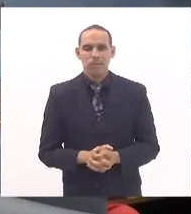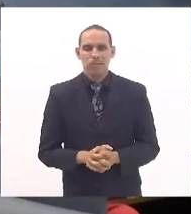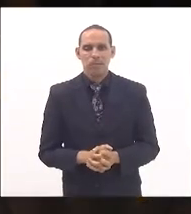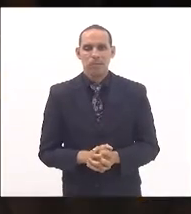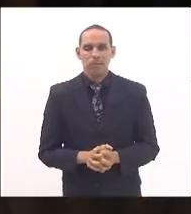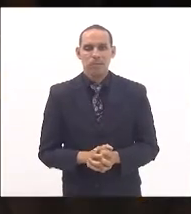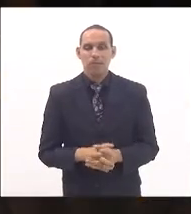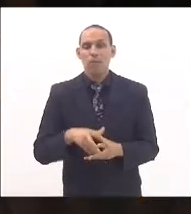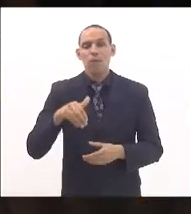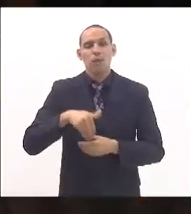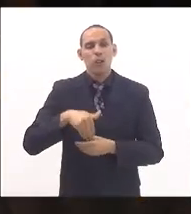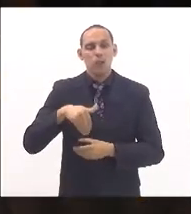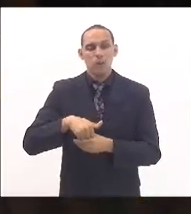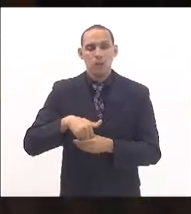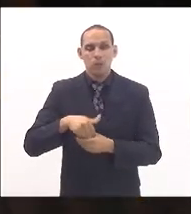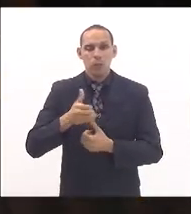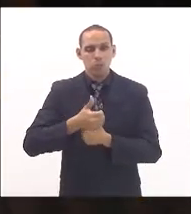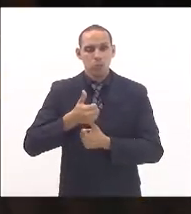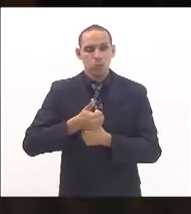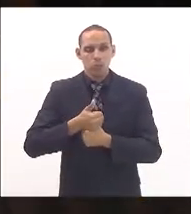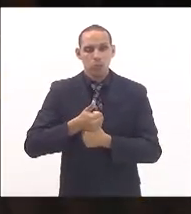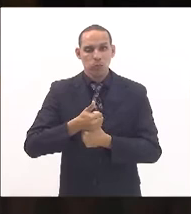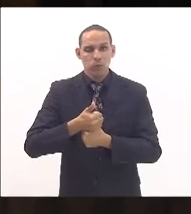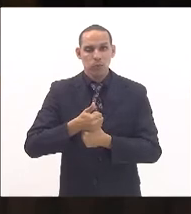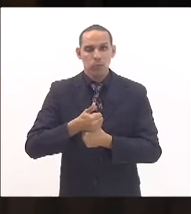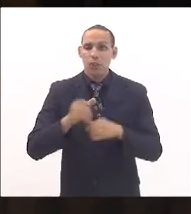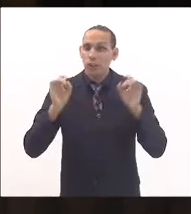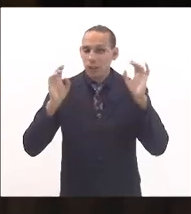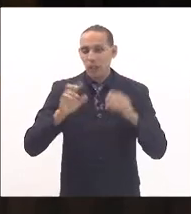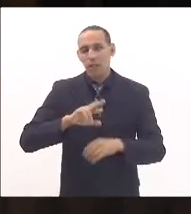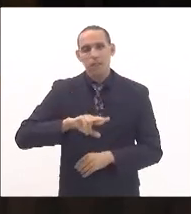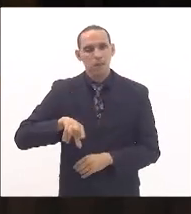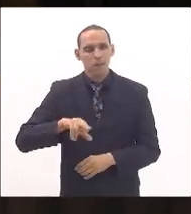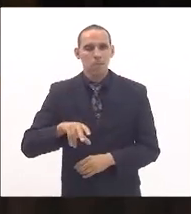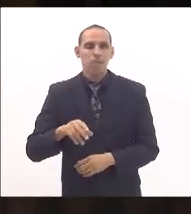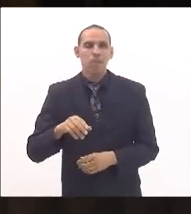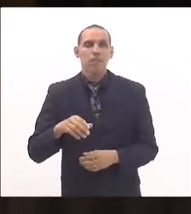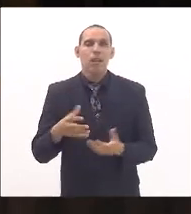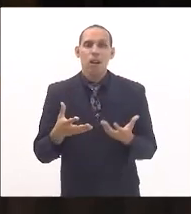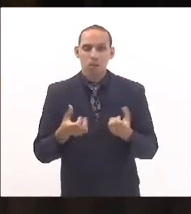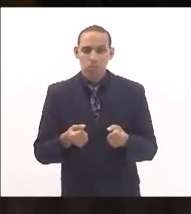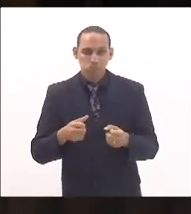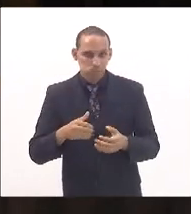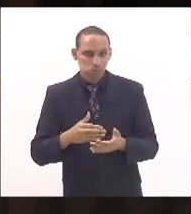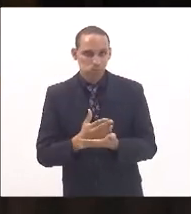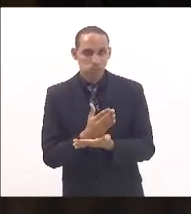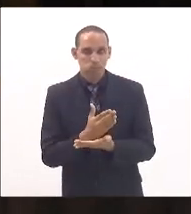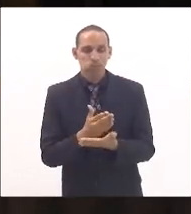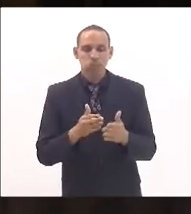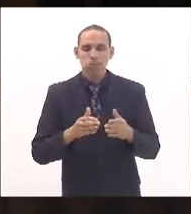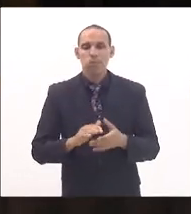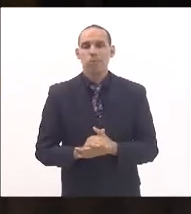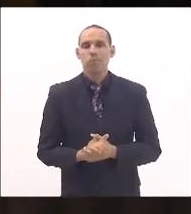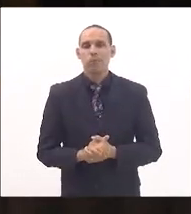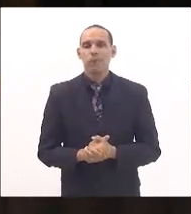Então, em votação, o substitutivo salvo destaques. Os que aprovam nesse como estão aprovados. Em votação,